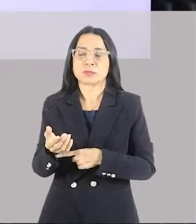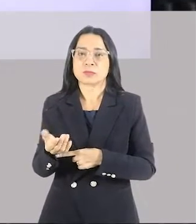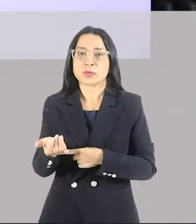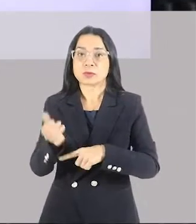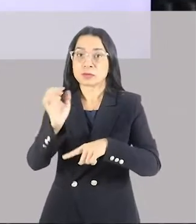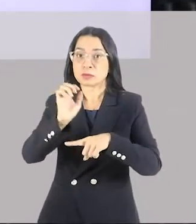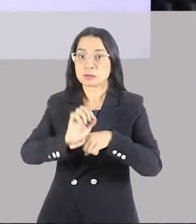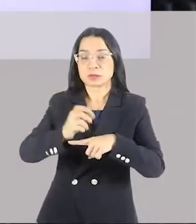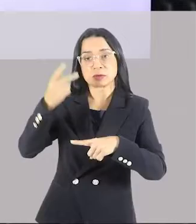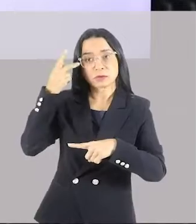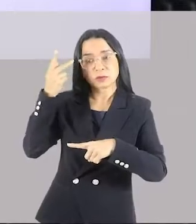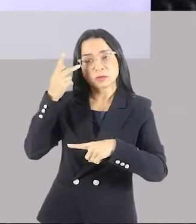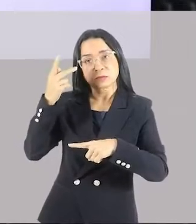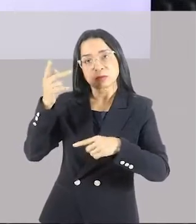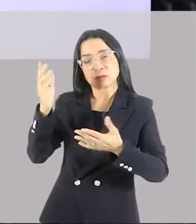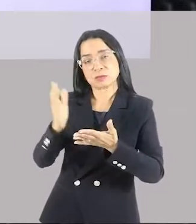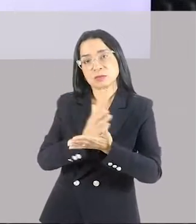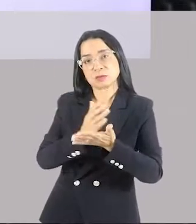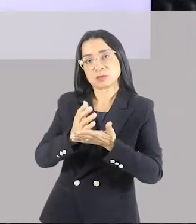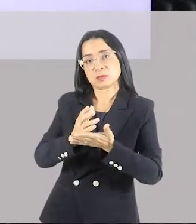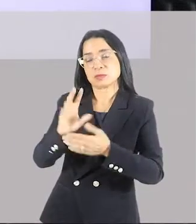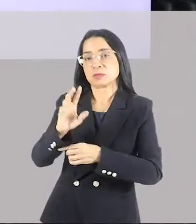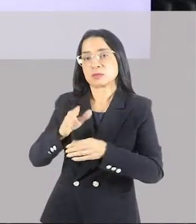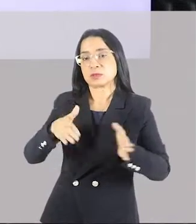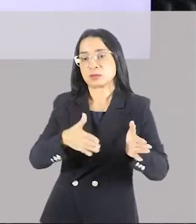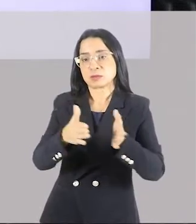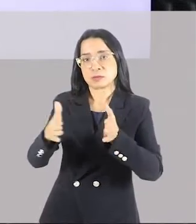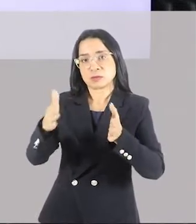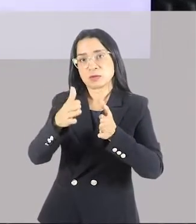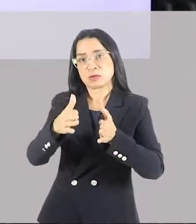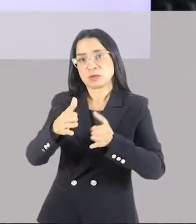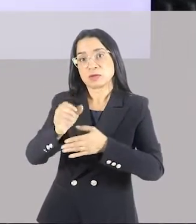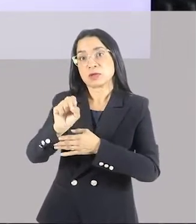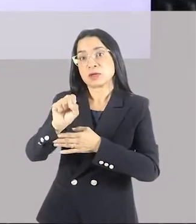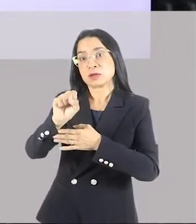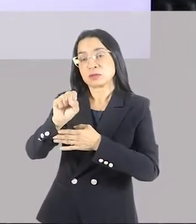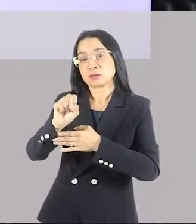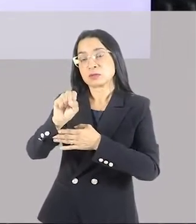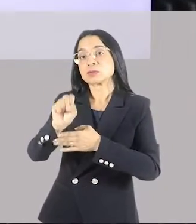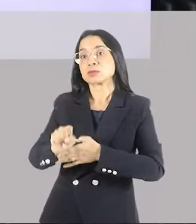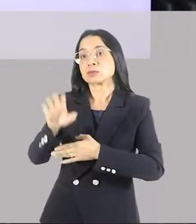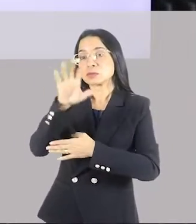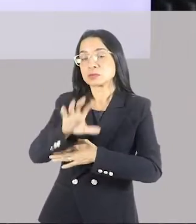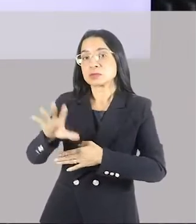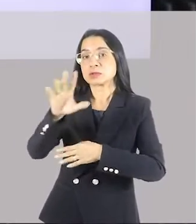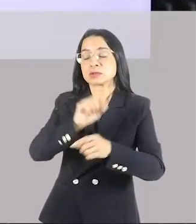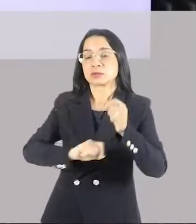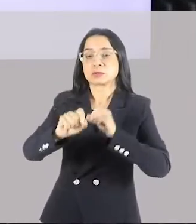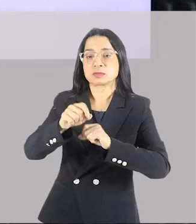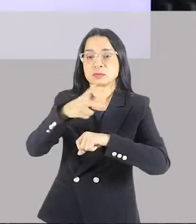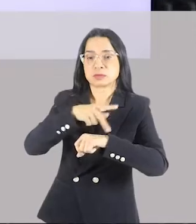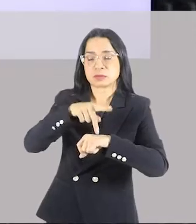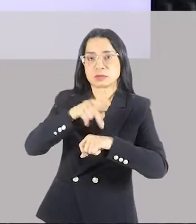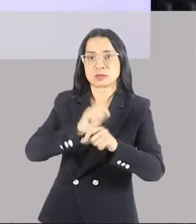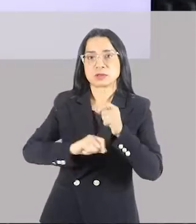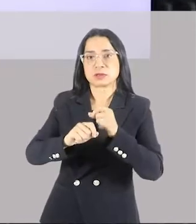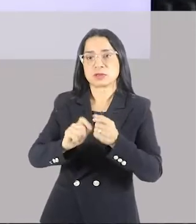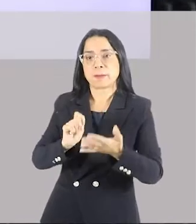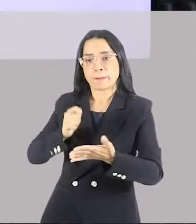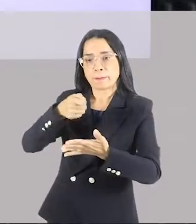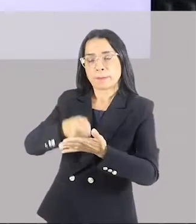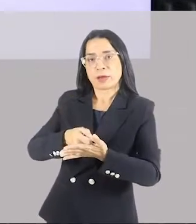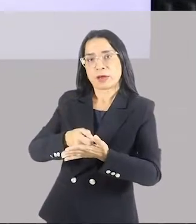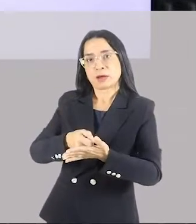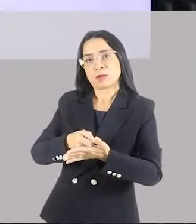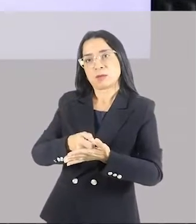Paulo, no caso de algumas rodovias no sudeste do país. Eles são remunerados por meio das taxas que